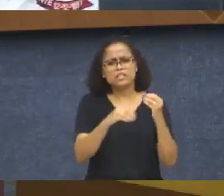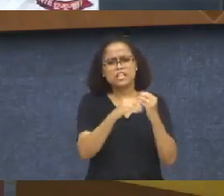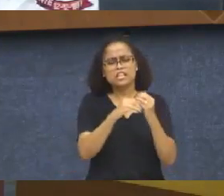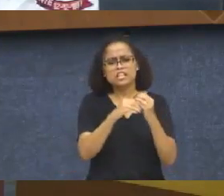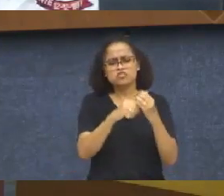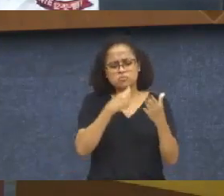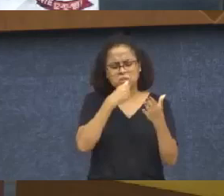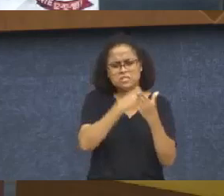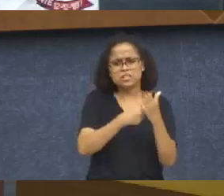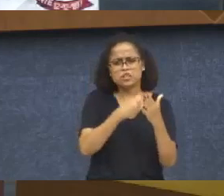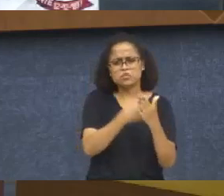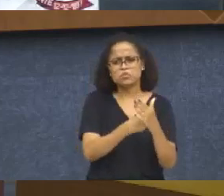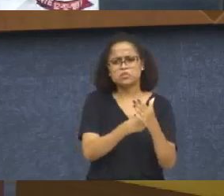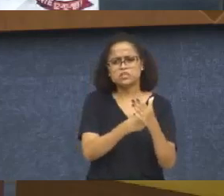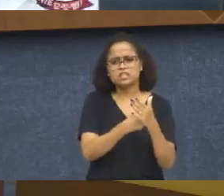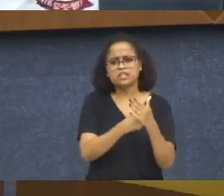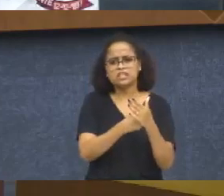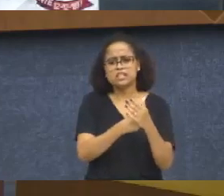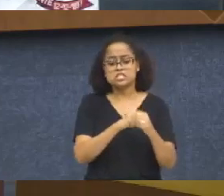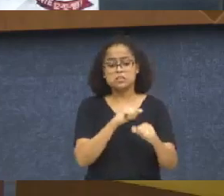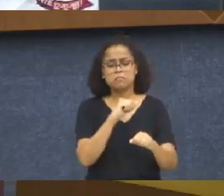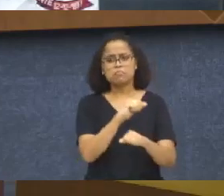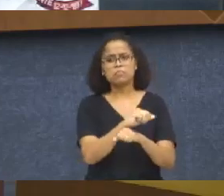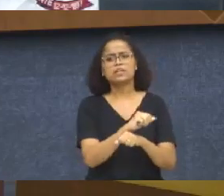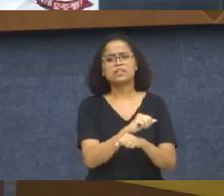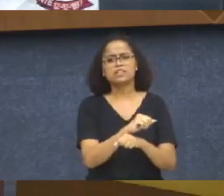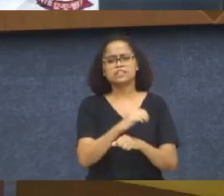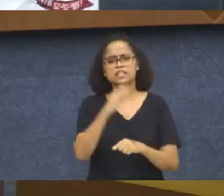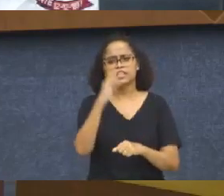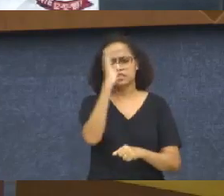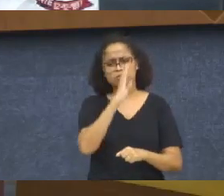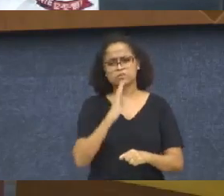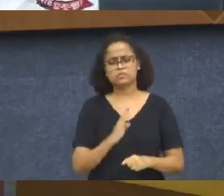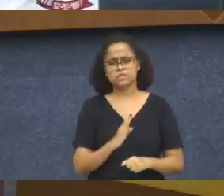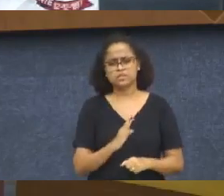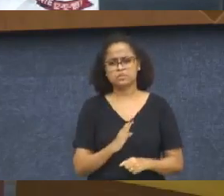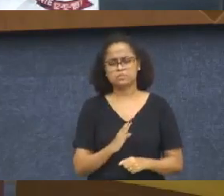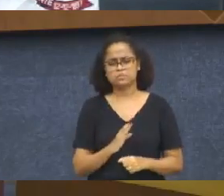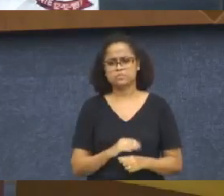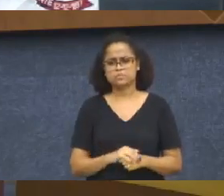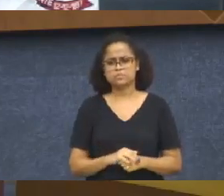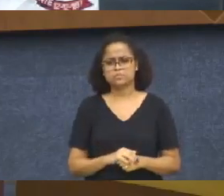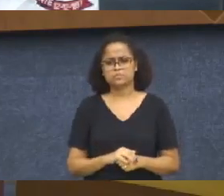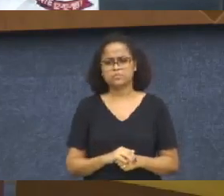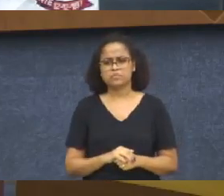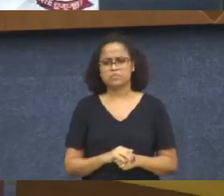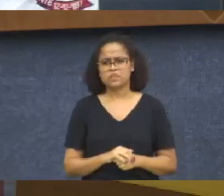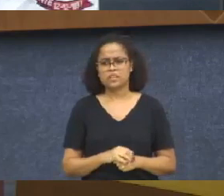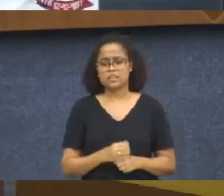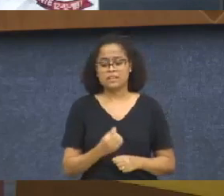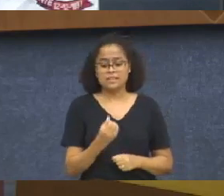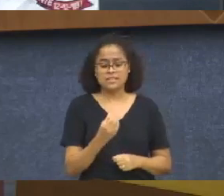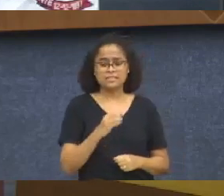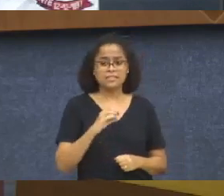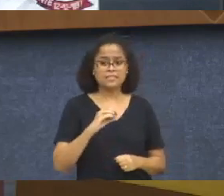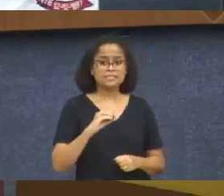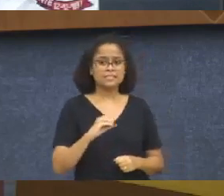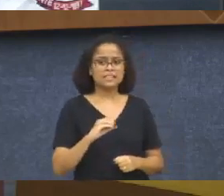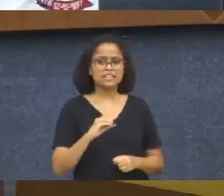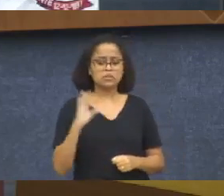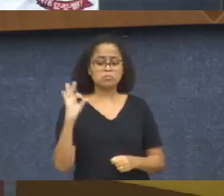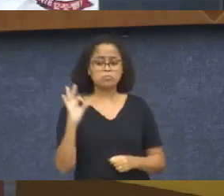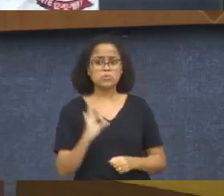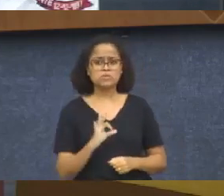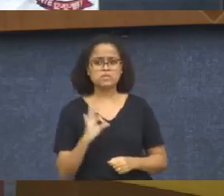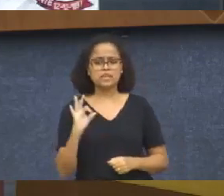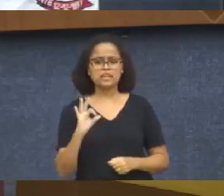esta paralisação. As plataformas existem corridas que eles ficam com 60% do valor que